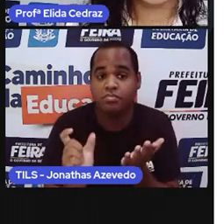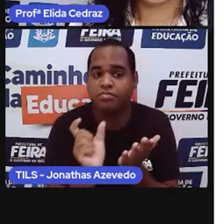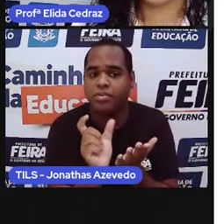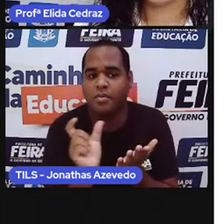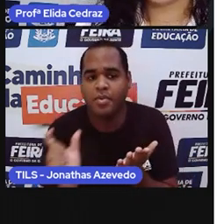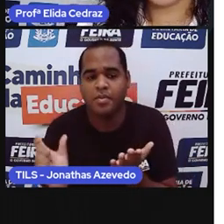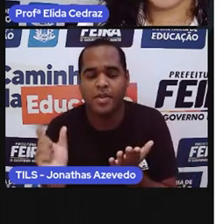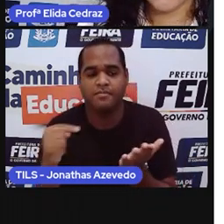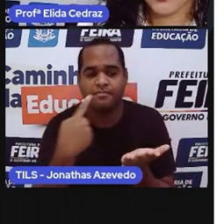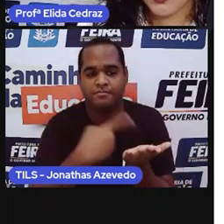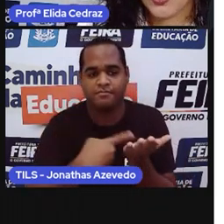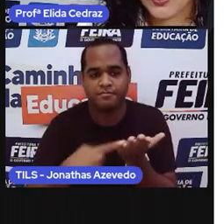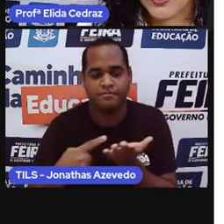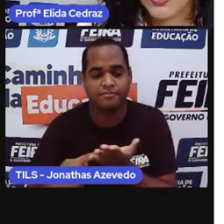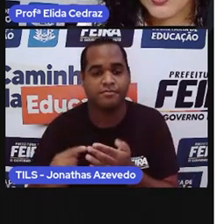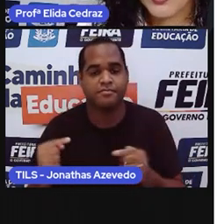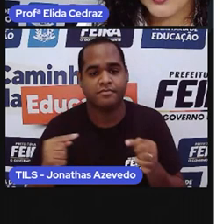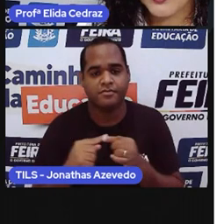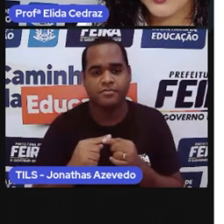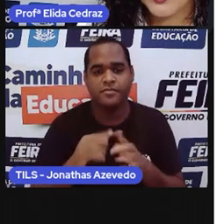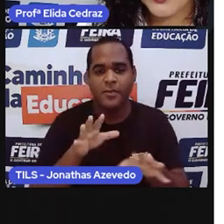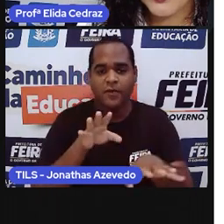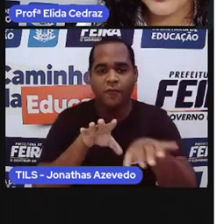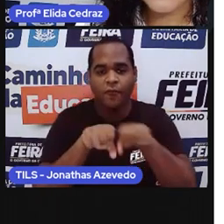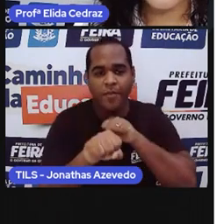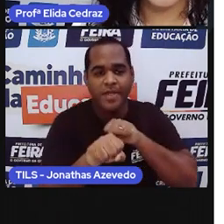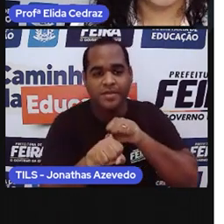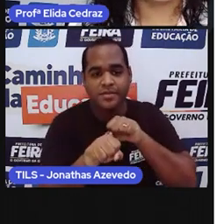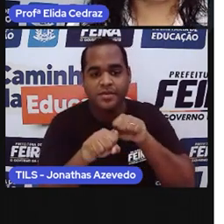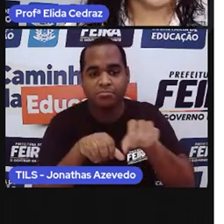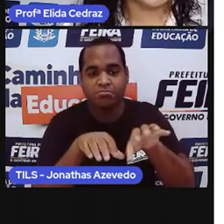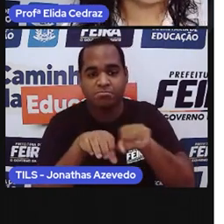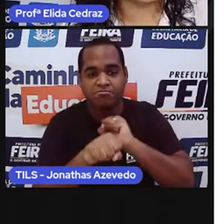Formatura rima com.